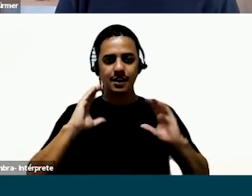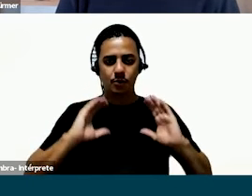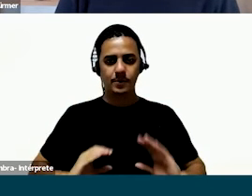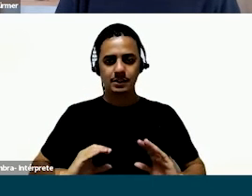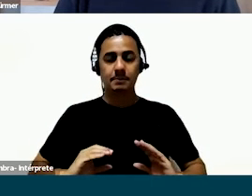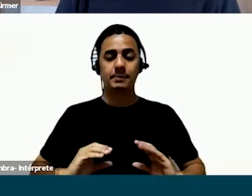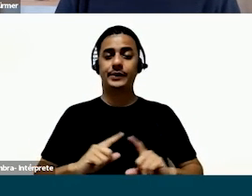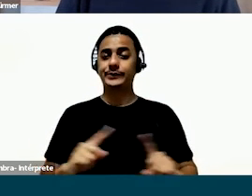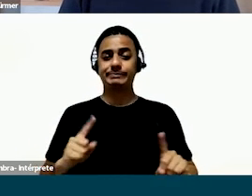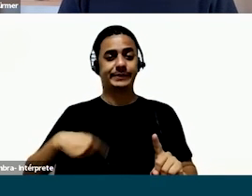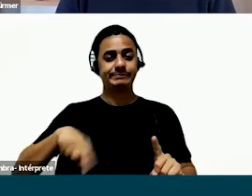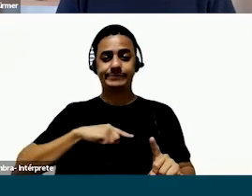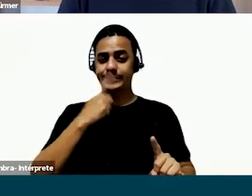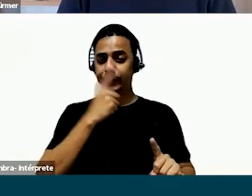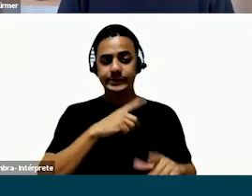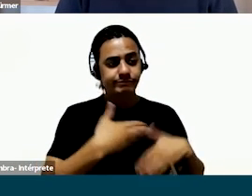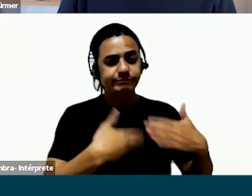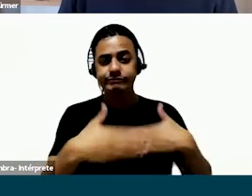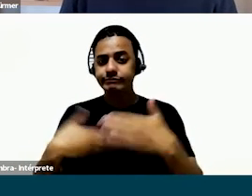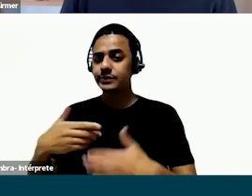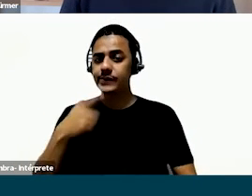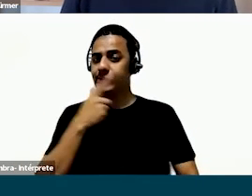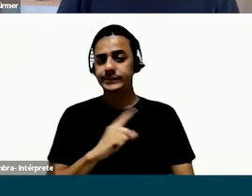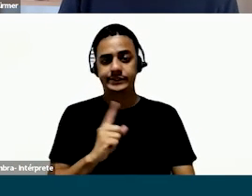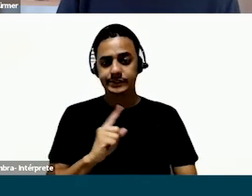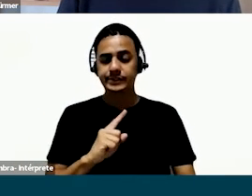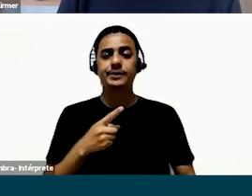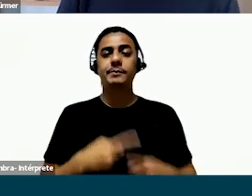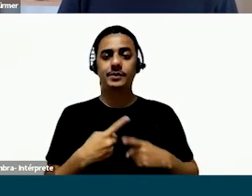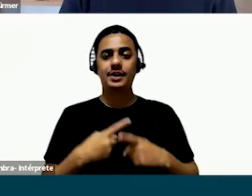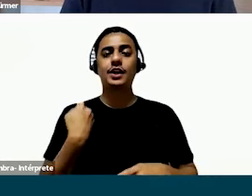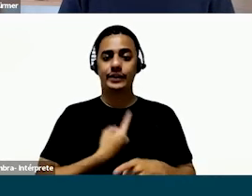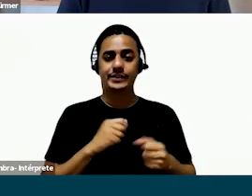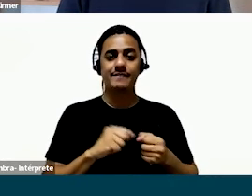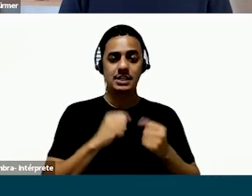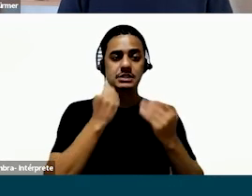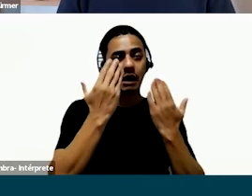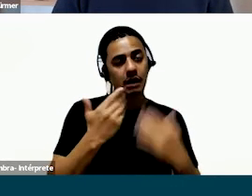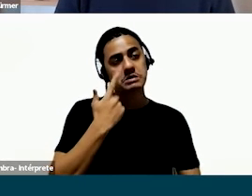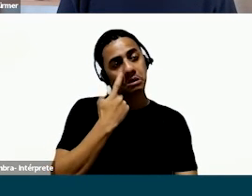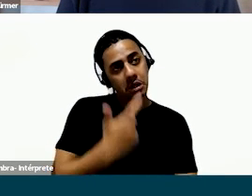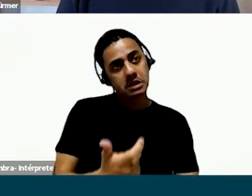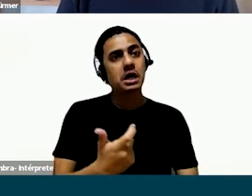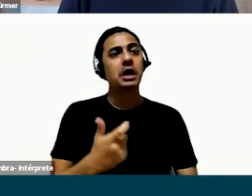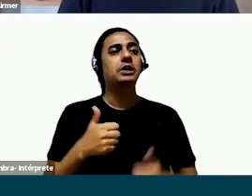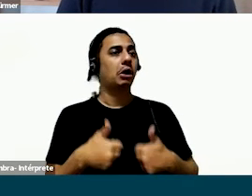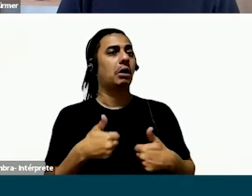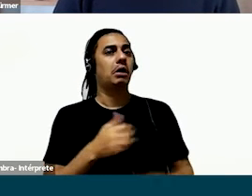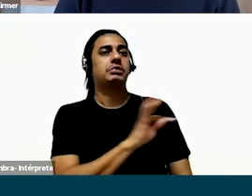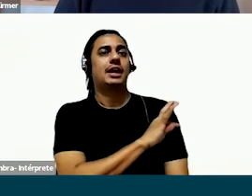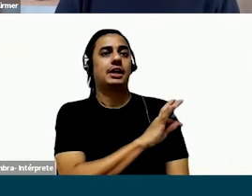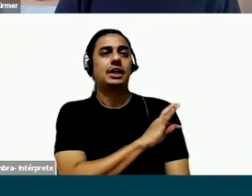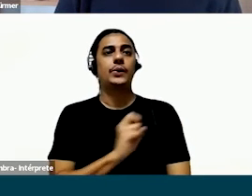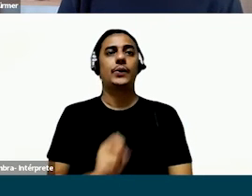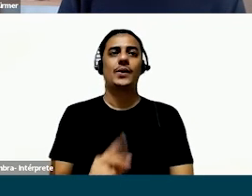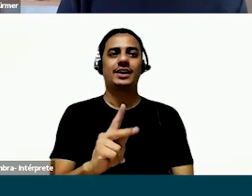complexas para tentar entender comportamentos. E, basicamente, a gente não chegou em lugar nenhum várias vezes, porque a gente fazia análises interessantes e muito